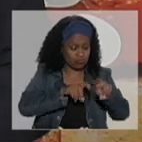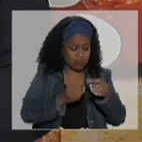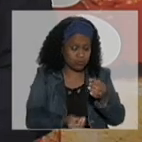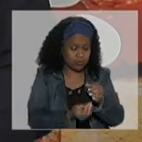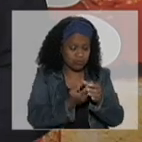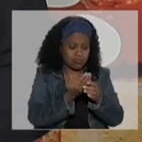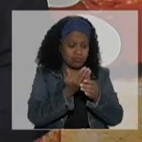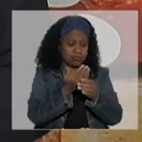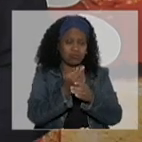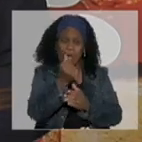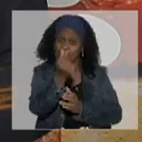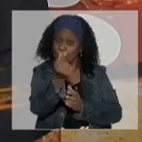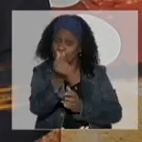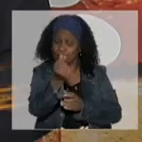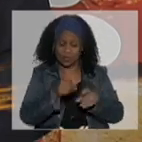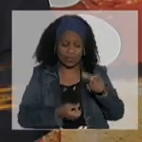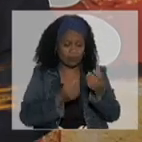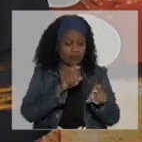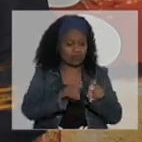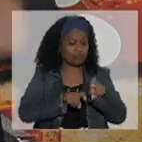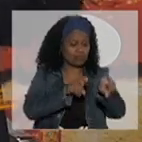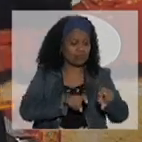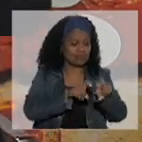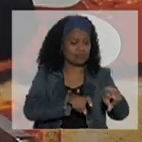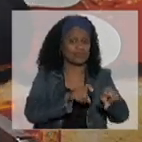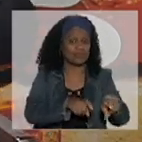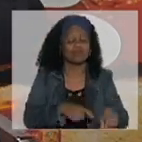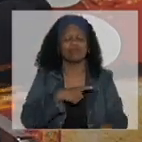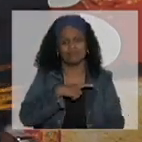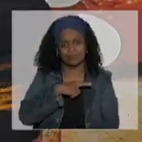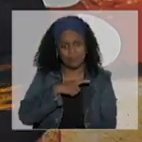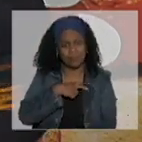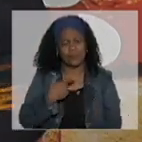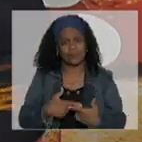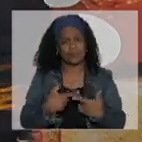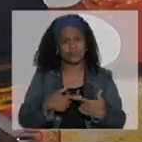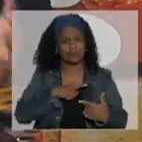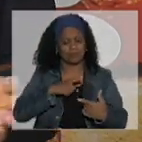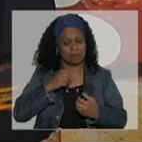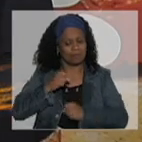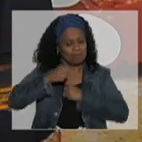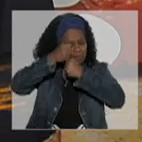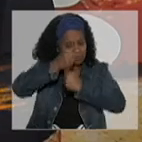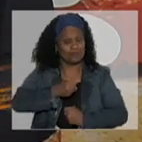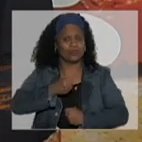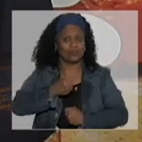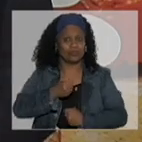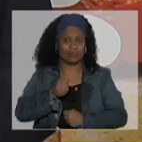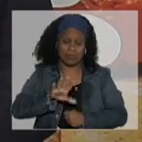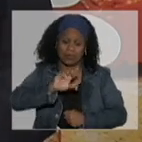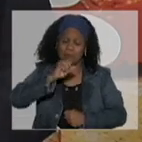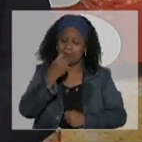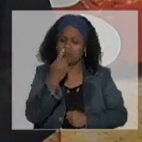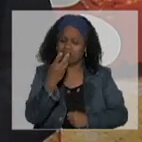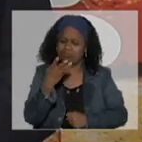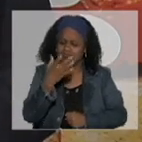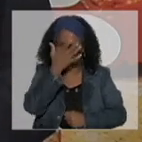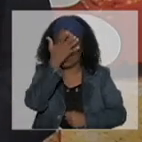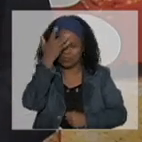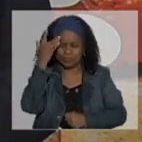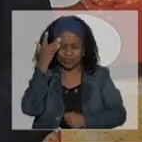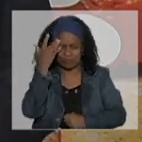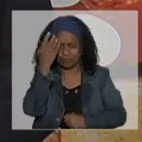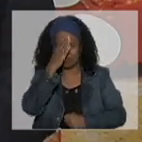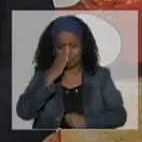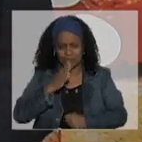continua vendo muito investimento no agronegócio tem um lobby poderoso no congresso nacional enquanto isso né milhões brasileiros e